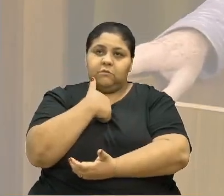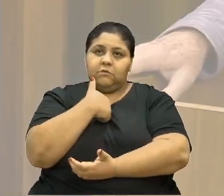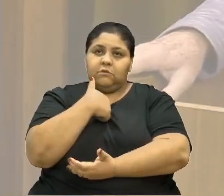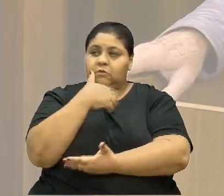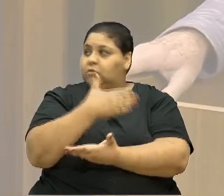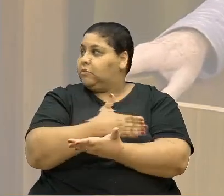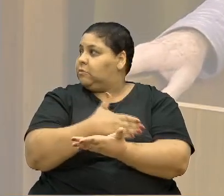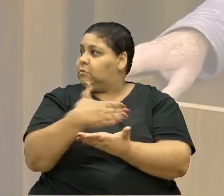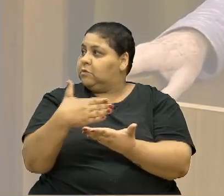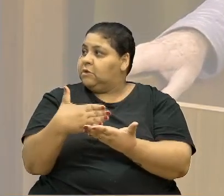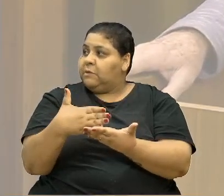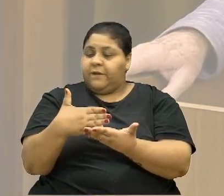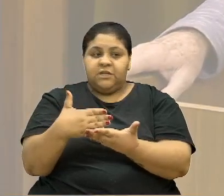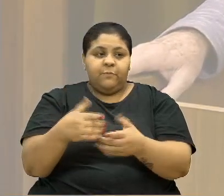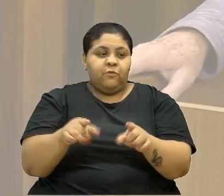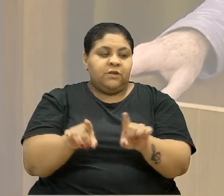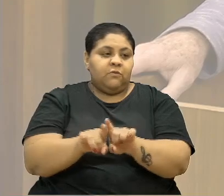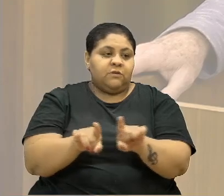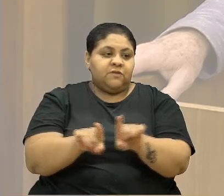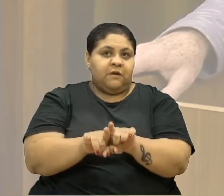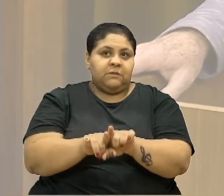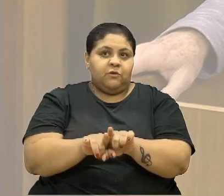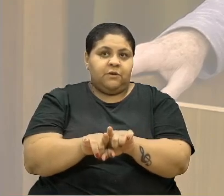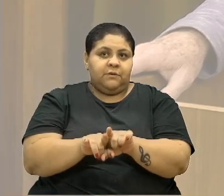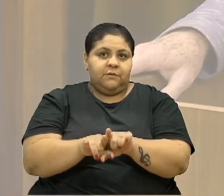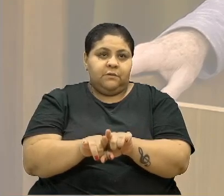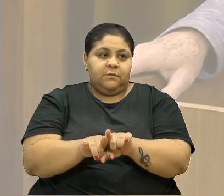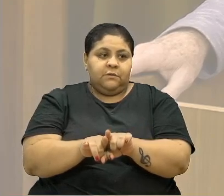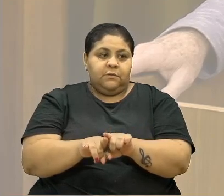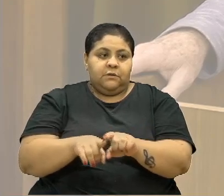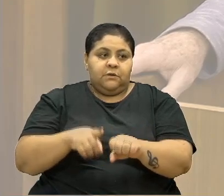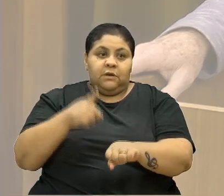assumi o meu mandato